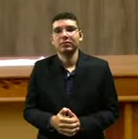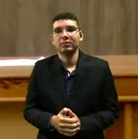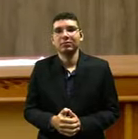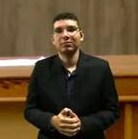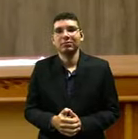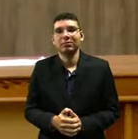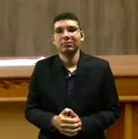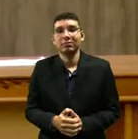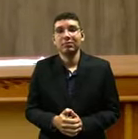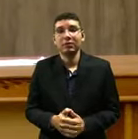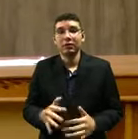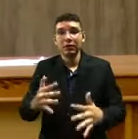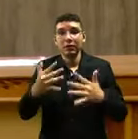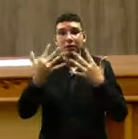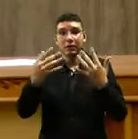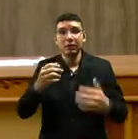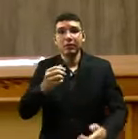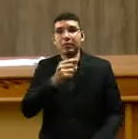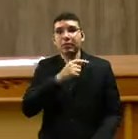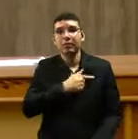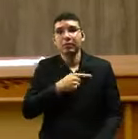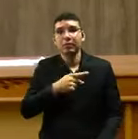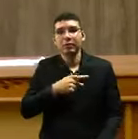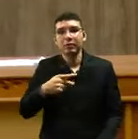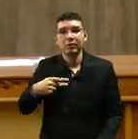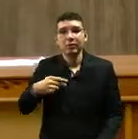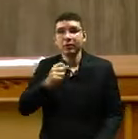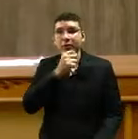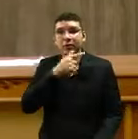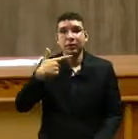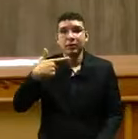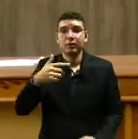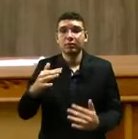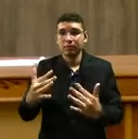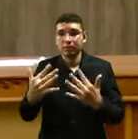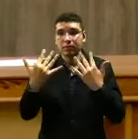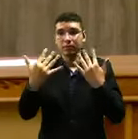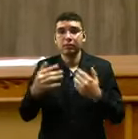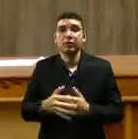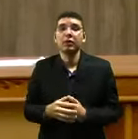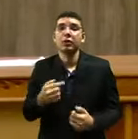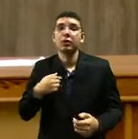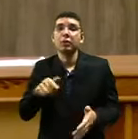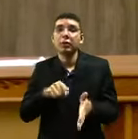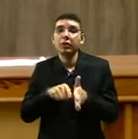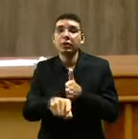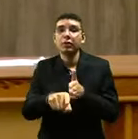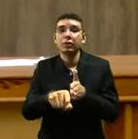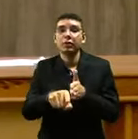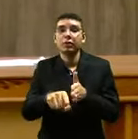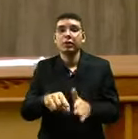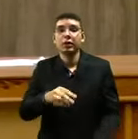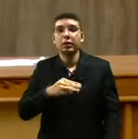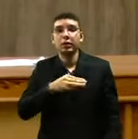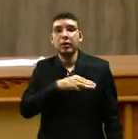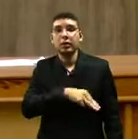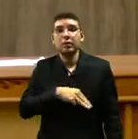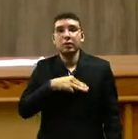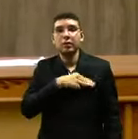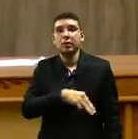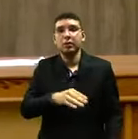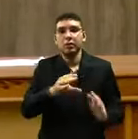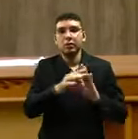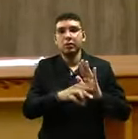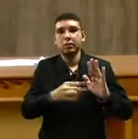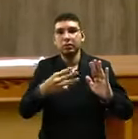mas olh para cá pastorel por que que o senhor está dizendo olha para cá eu pergunto Mateus 3 os